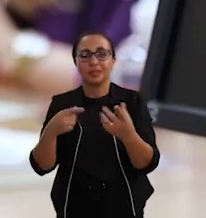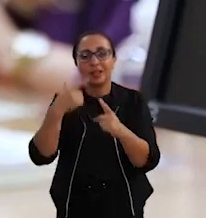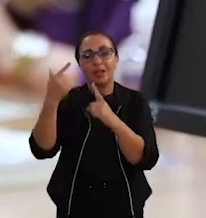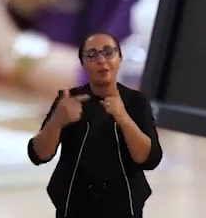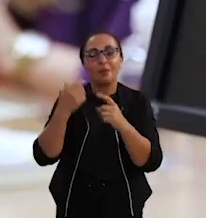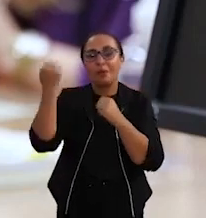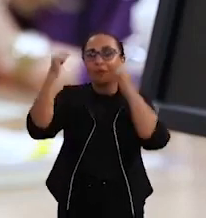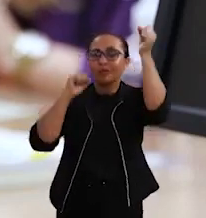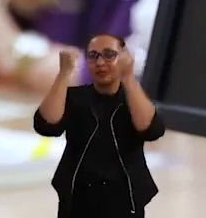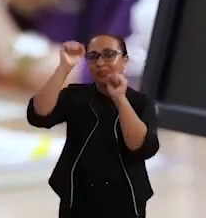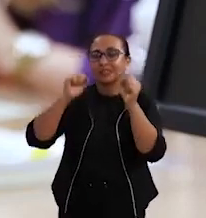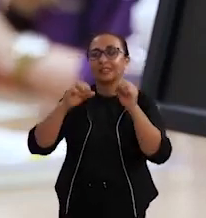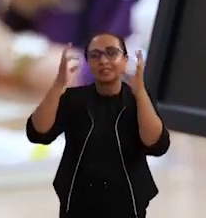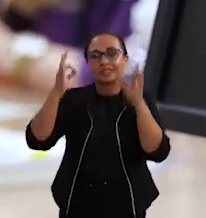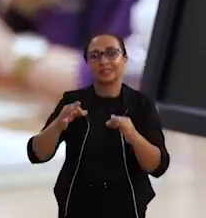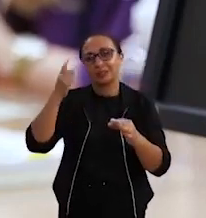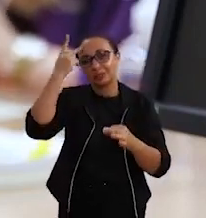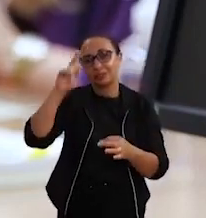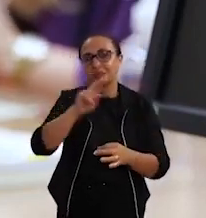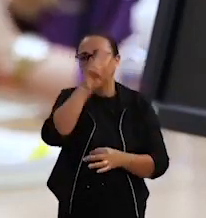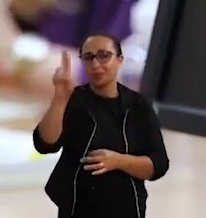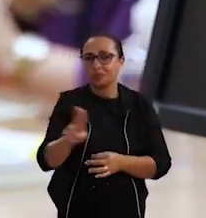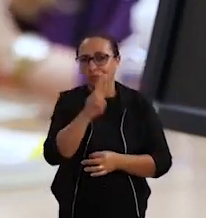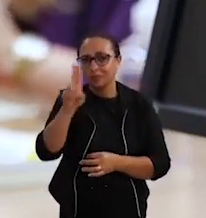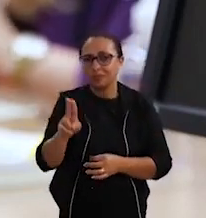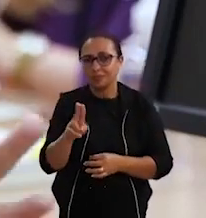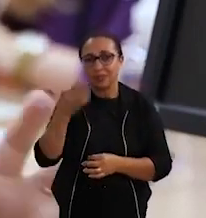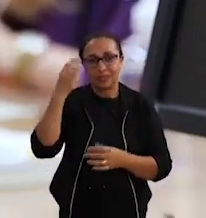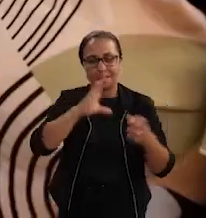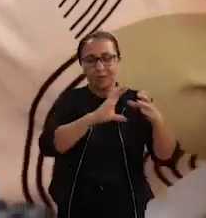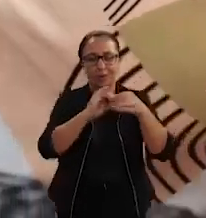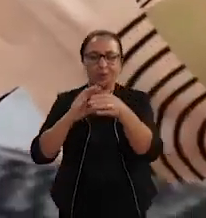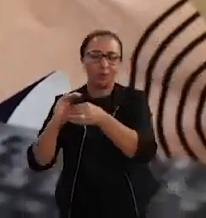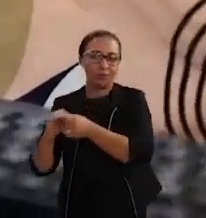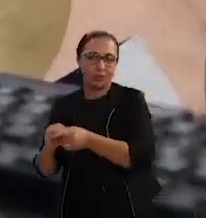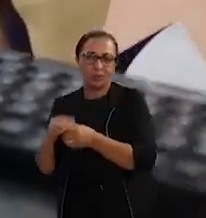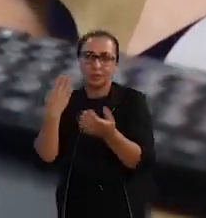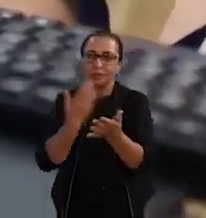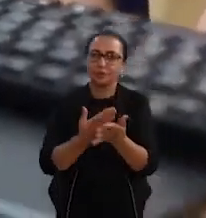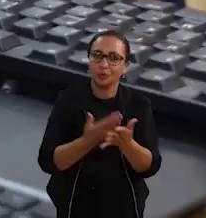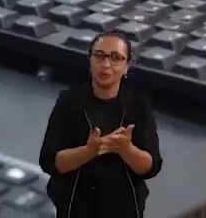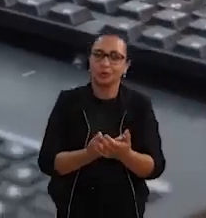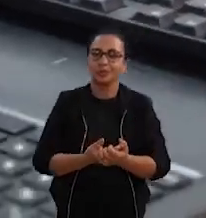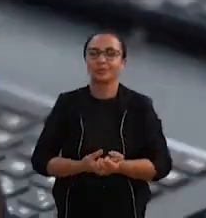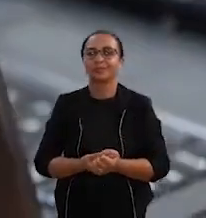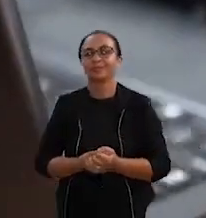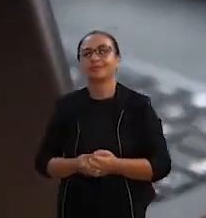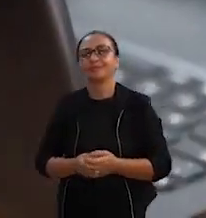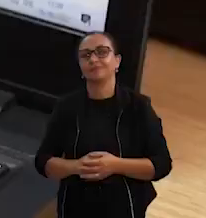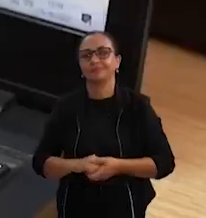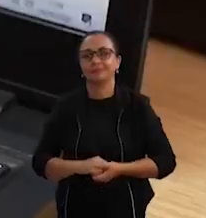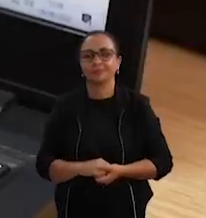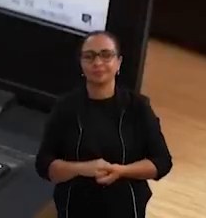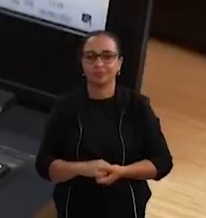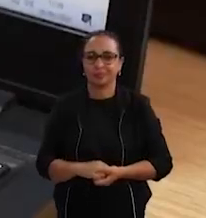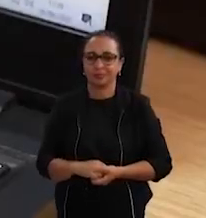qual seria a ferramenta tecnológica que seria adequada, considerando aquele contexto que foi estudado.